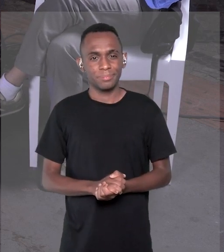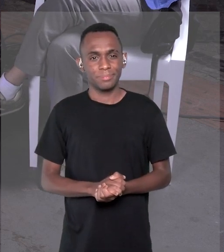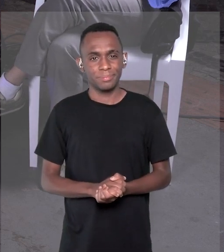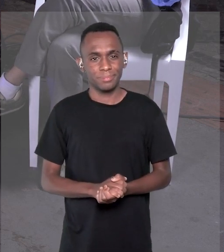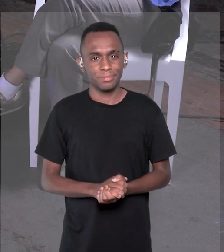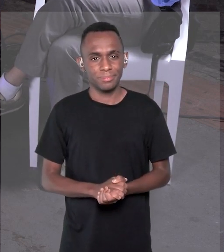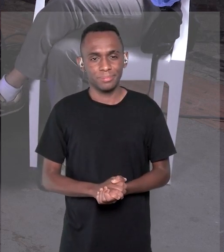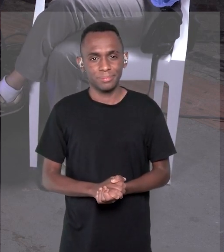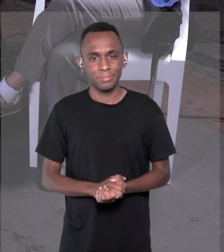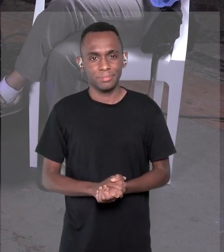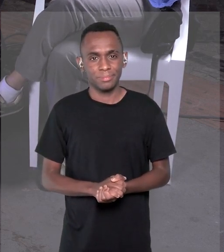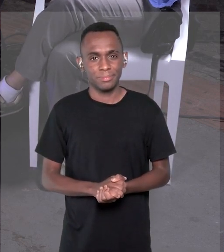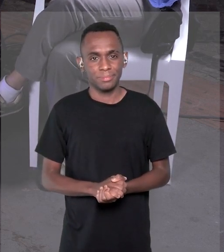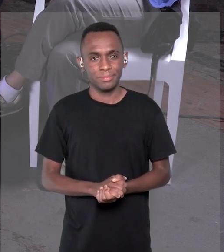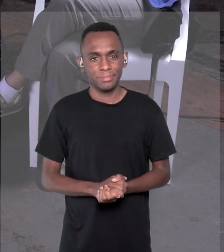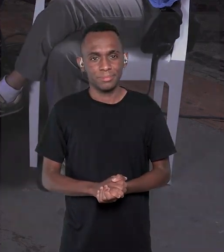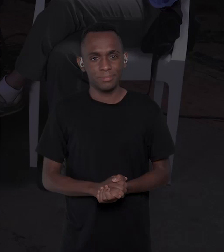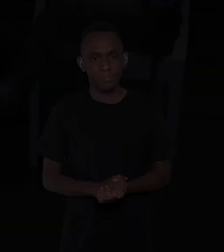É isso.